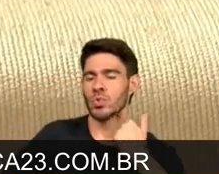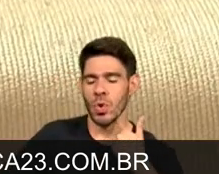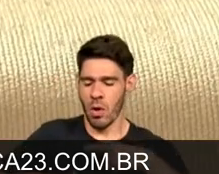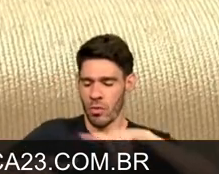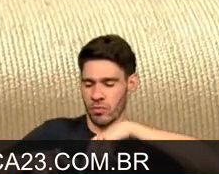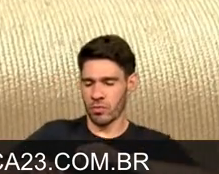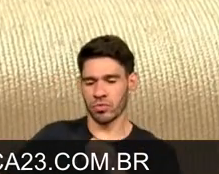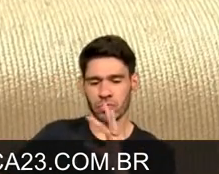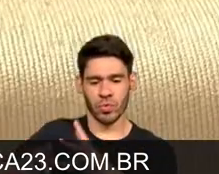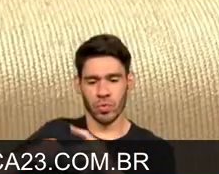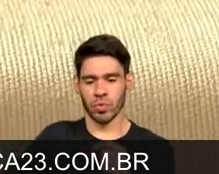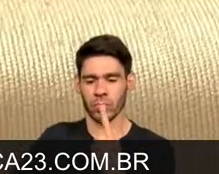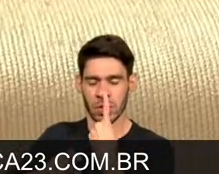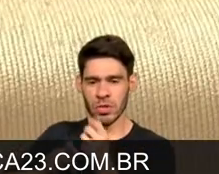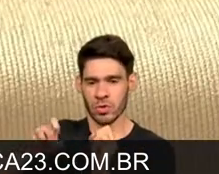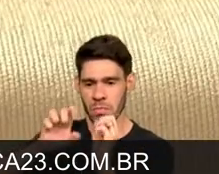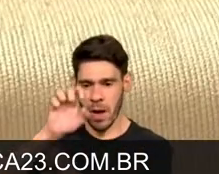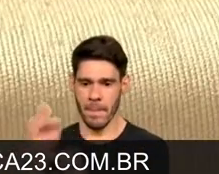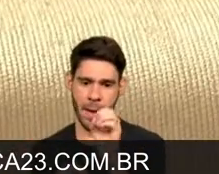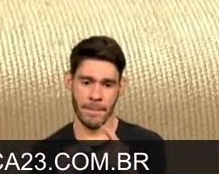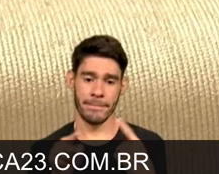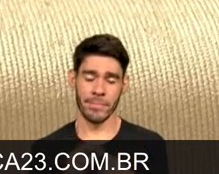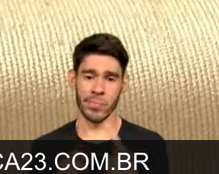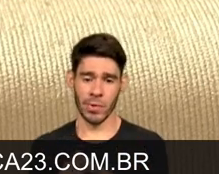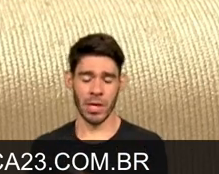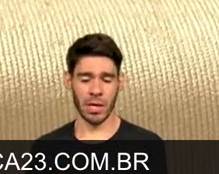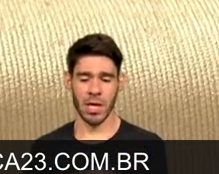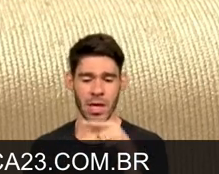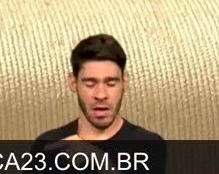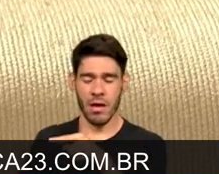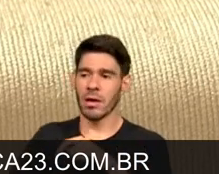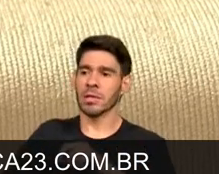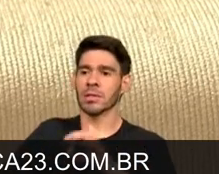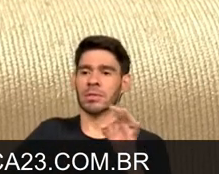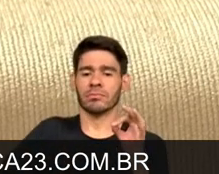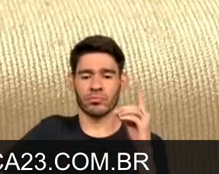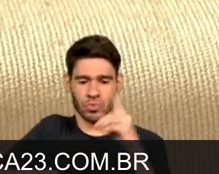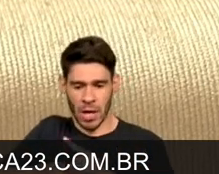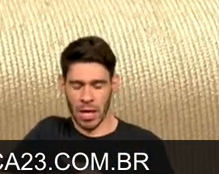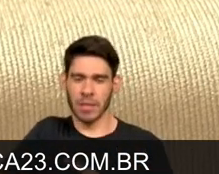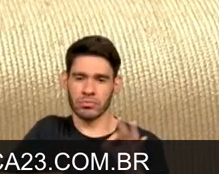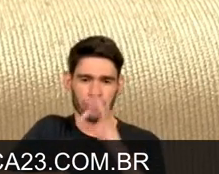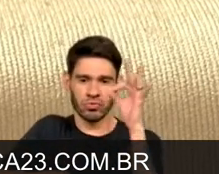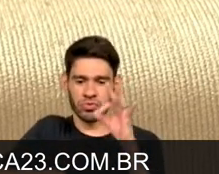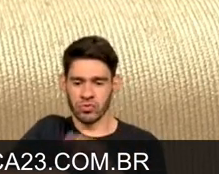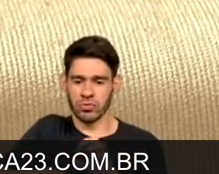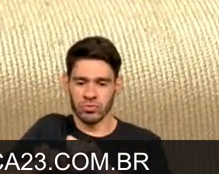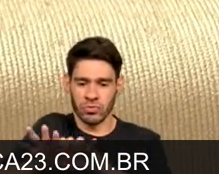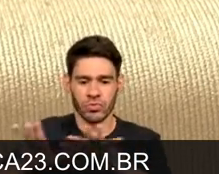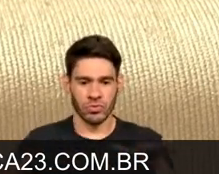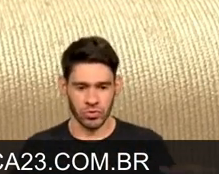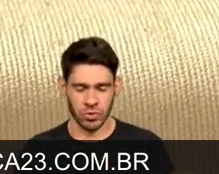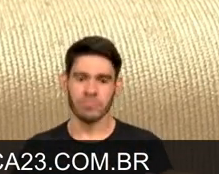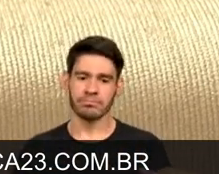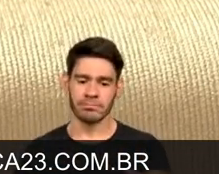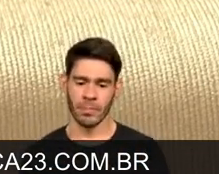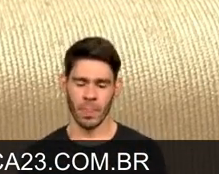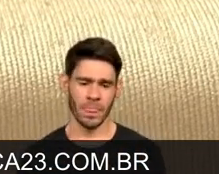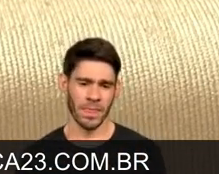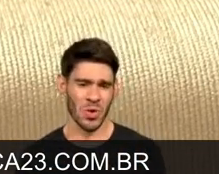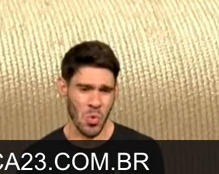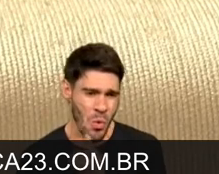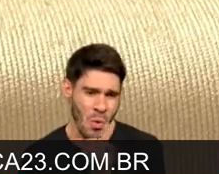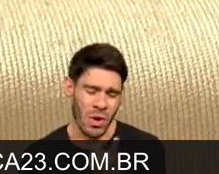foi tudo jogado fora, porque isso é uma coisa que está proliferando aí por tanta gente, quer dizer, não vamos ser